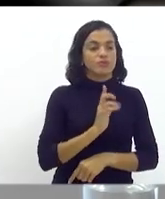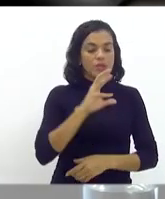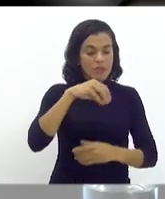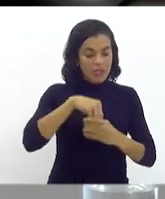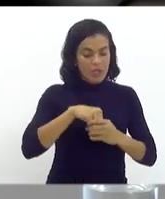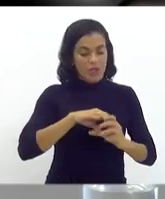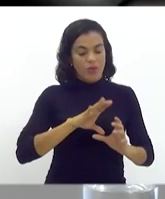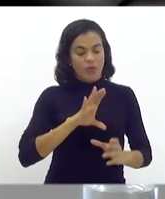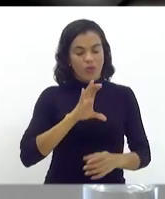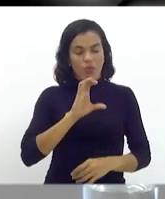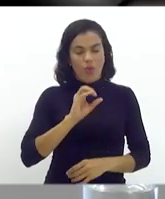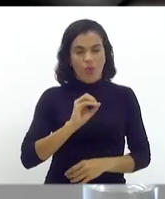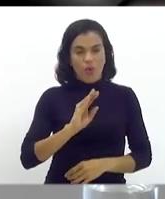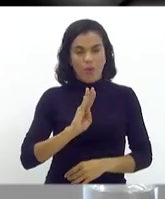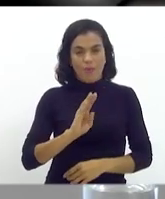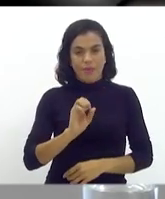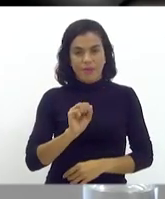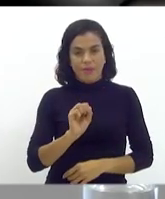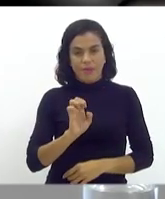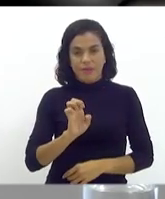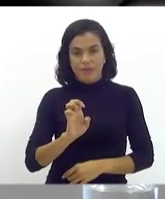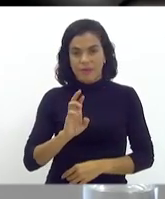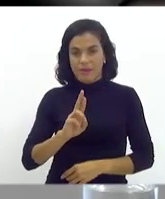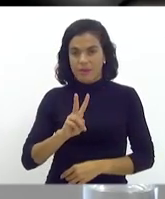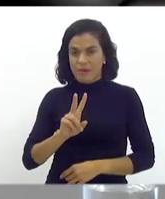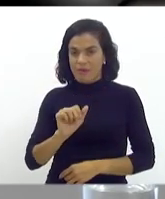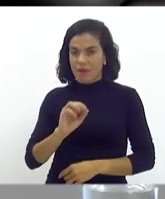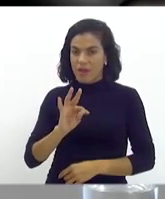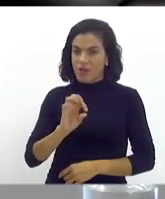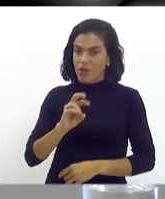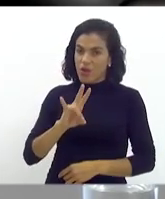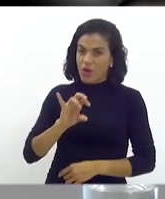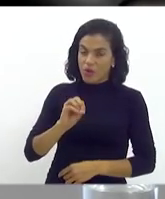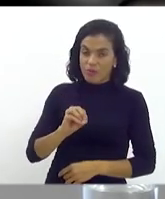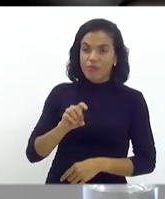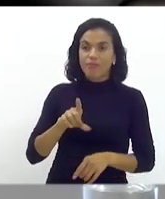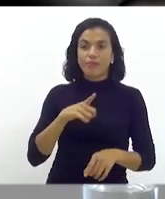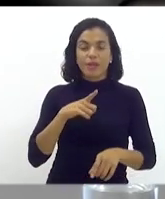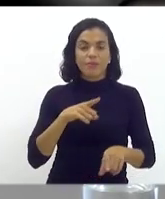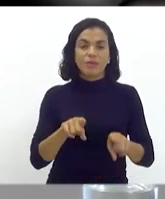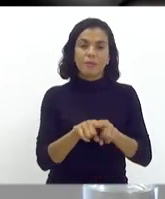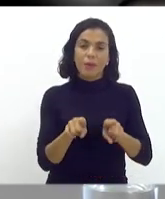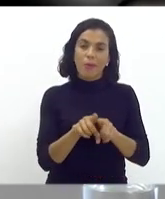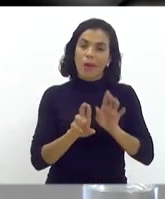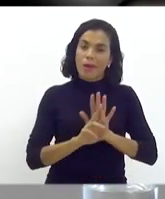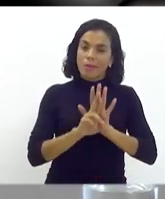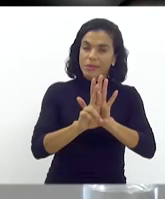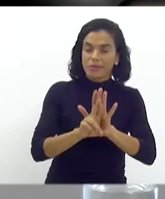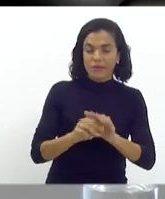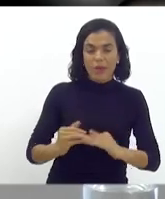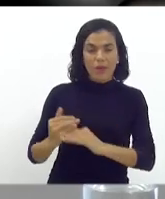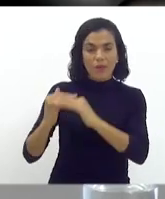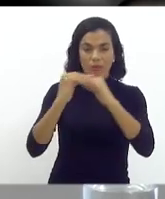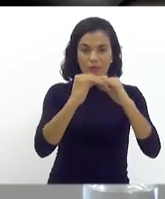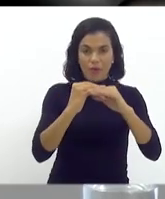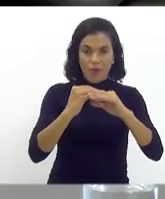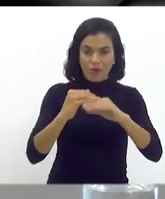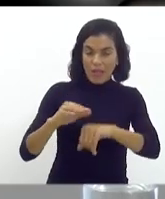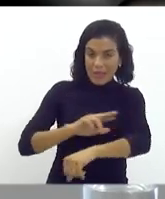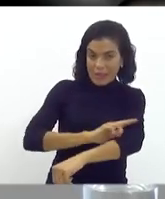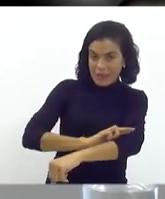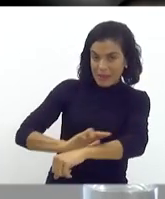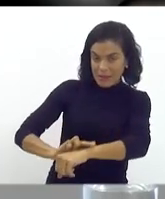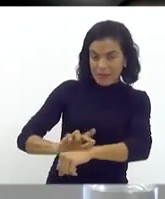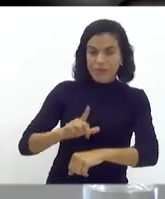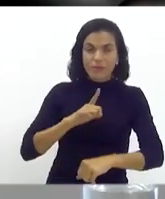Observatório a nossa coordenadora de promoção da Equidade racial Dra Daniele Silva exatamente por conta da questão racial